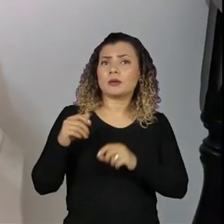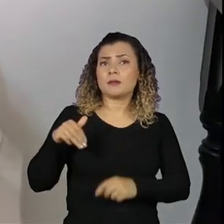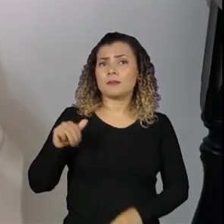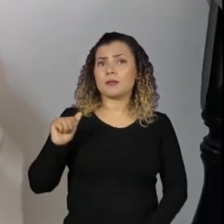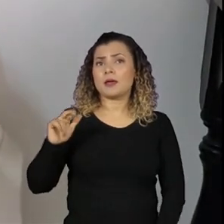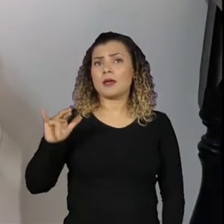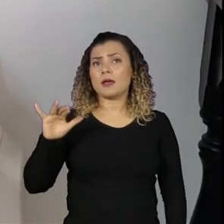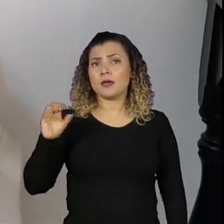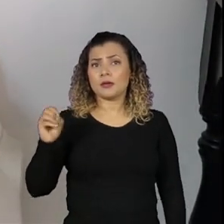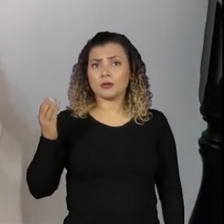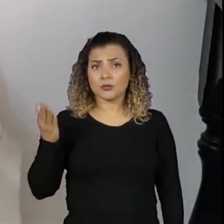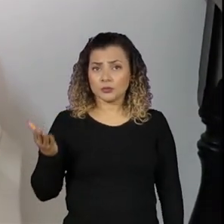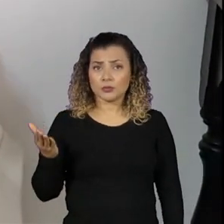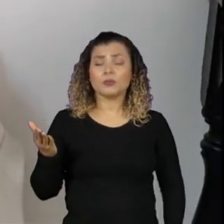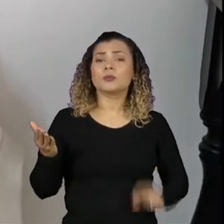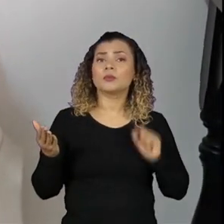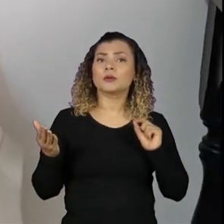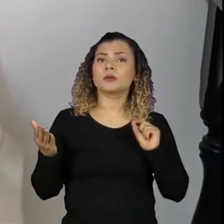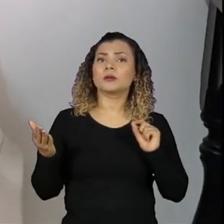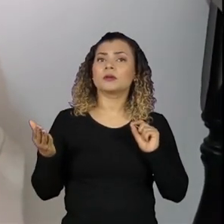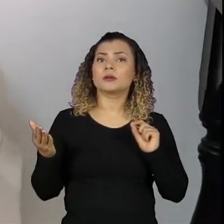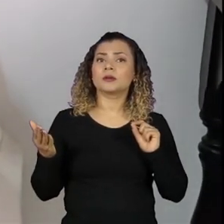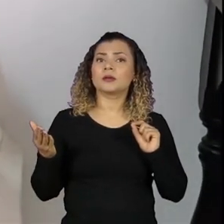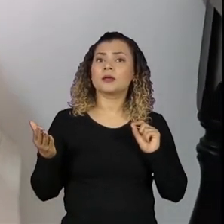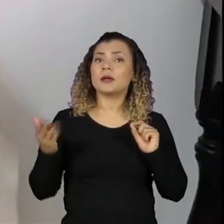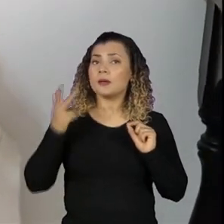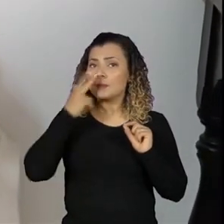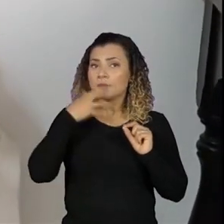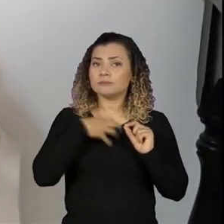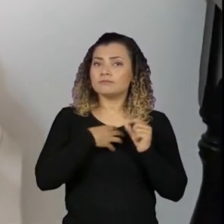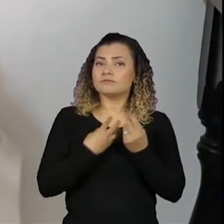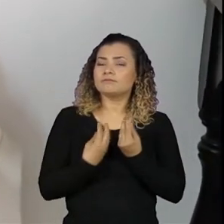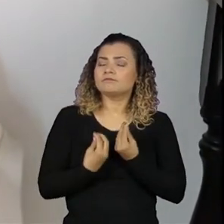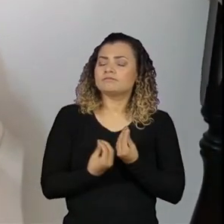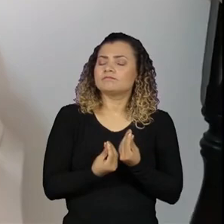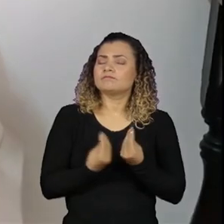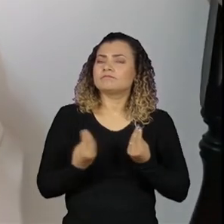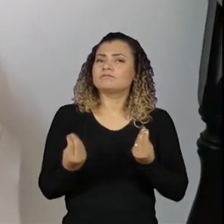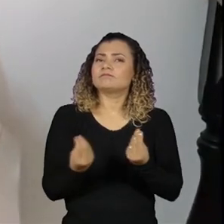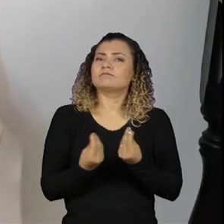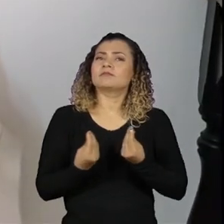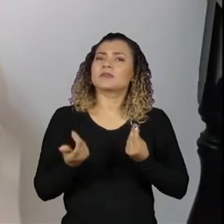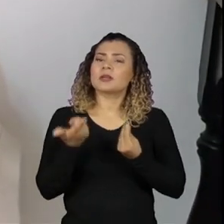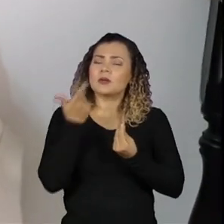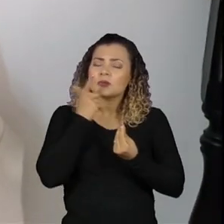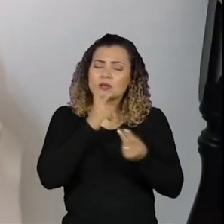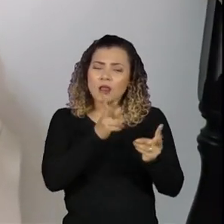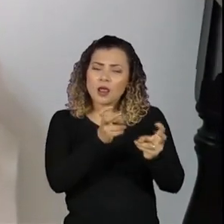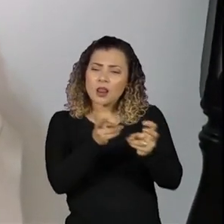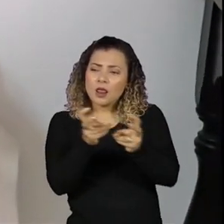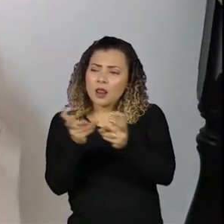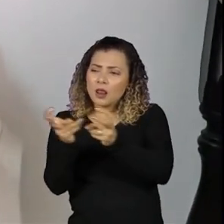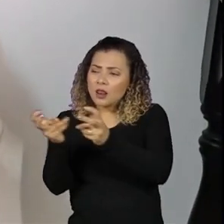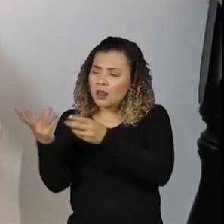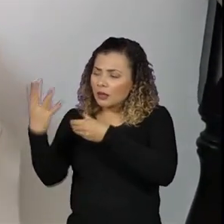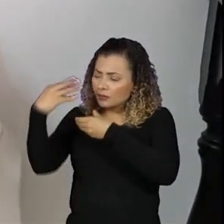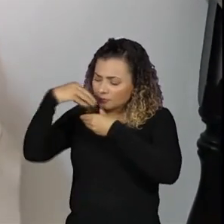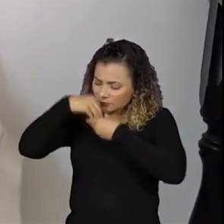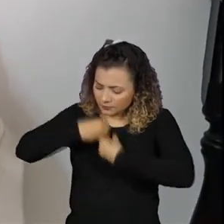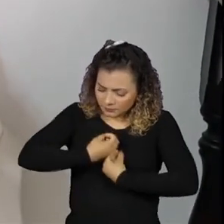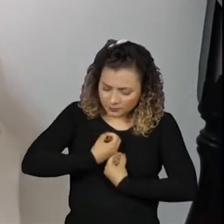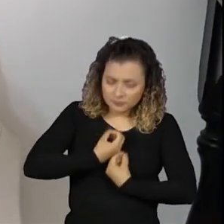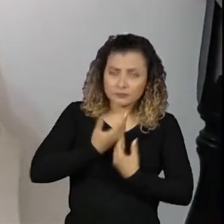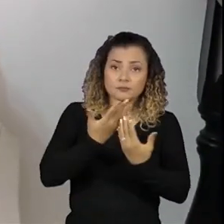do Mário, essa confluência de sensibilidades que que ele consegue realizar tão bem.